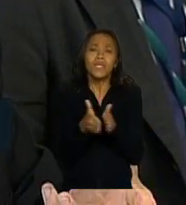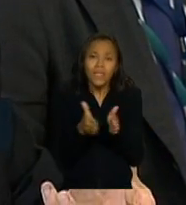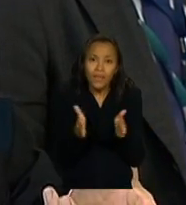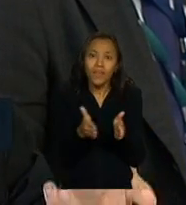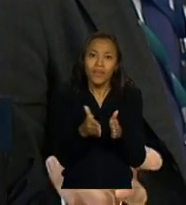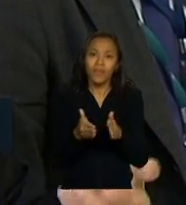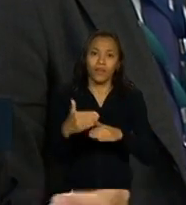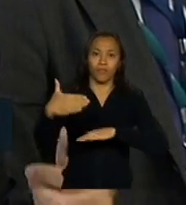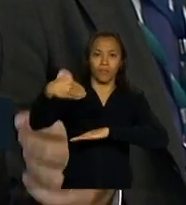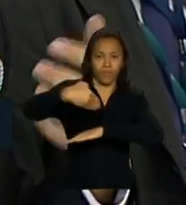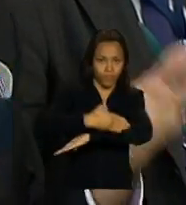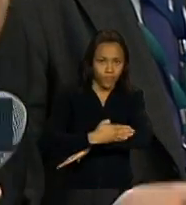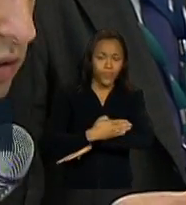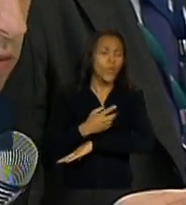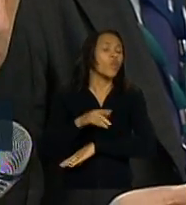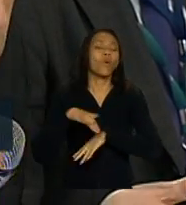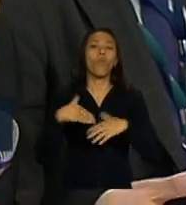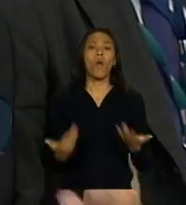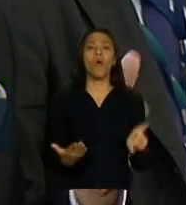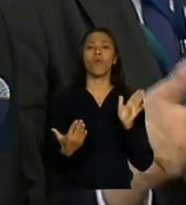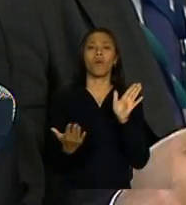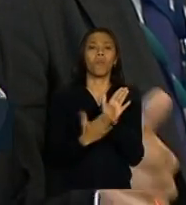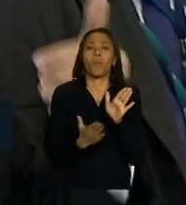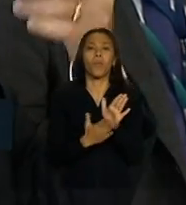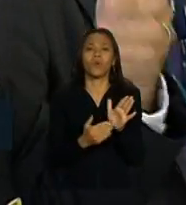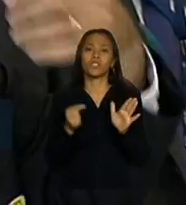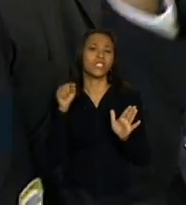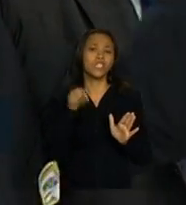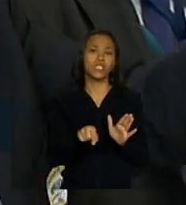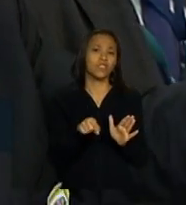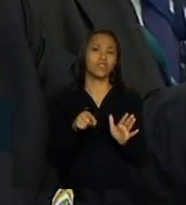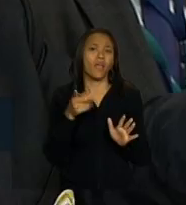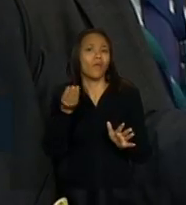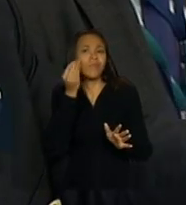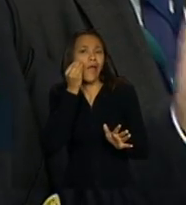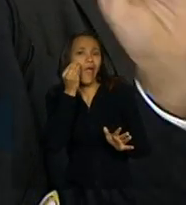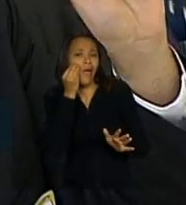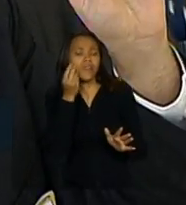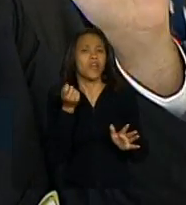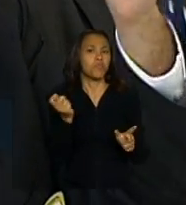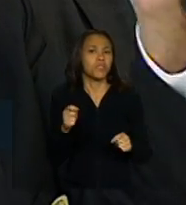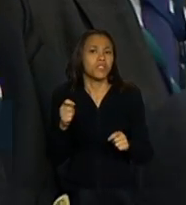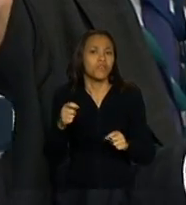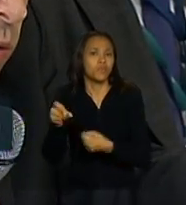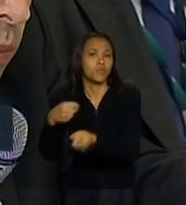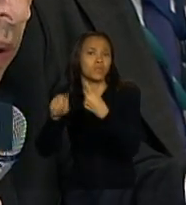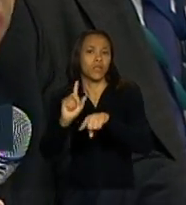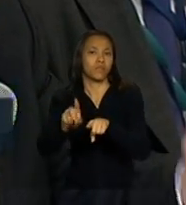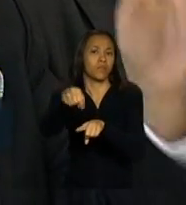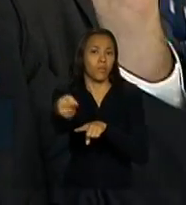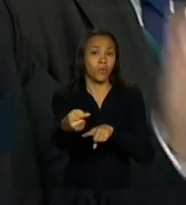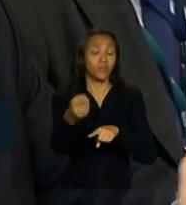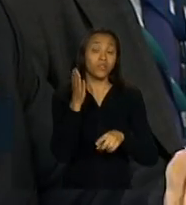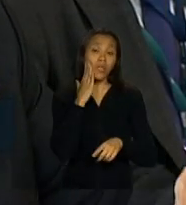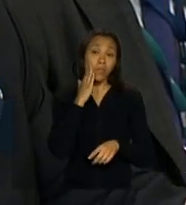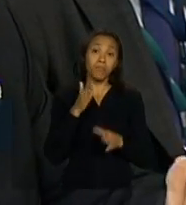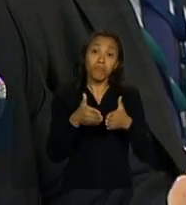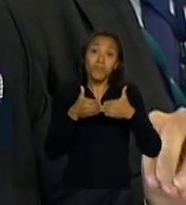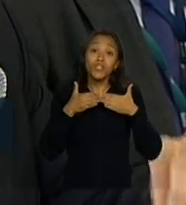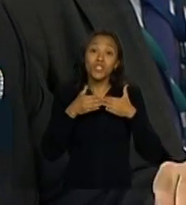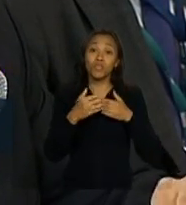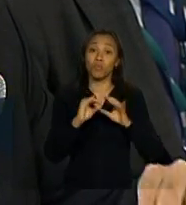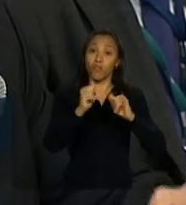esvaziado com o Porto Sul, eu queria saber qual o propósito disso. É um teste? É uma coisa que pode prosperar mais na frente? E pedir um complemento que vocês até